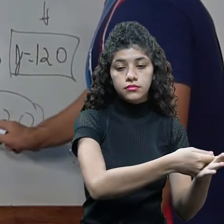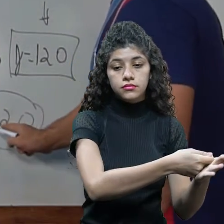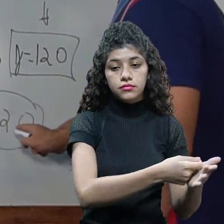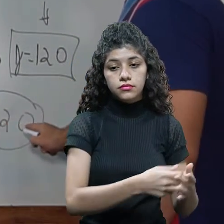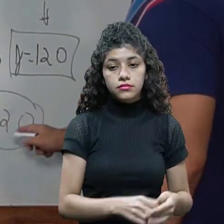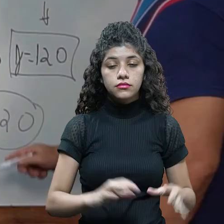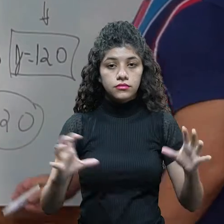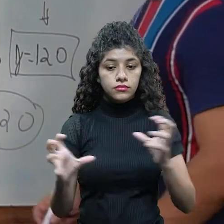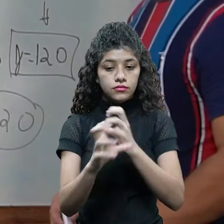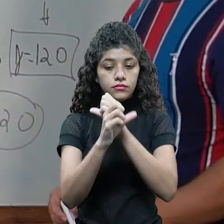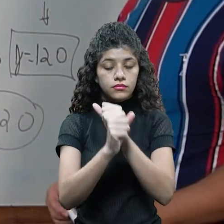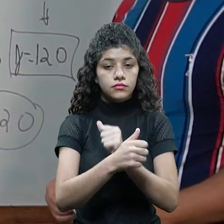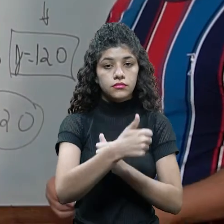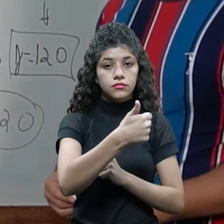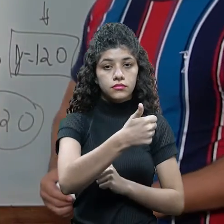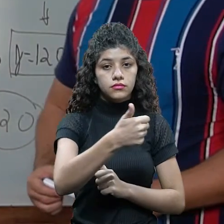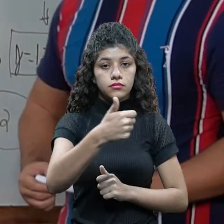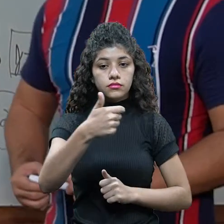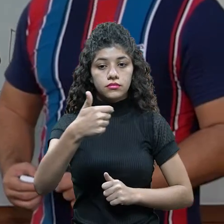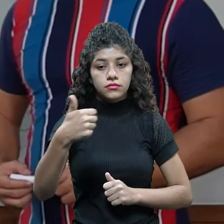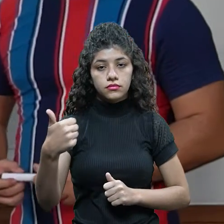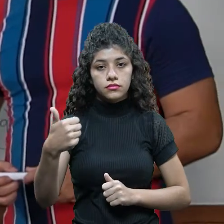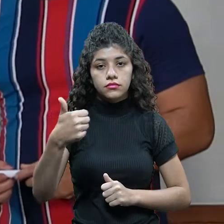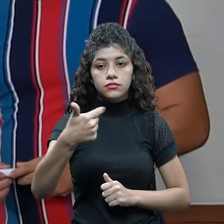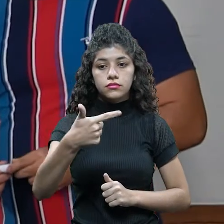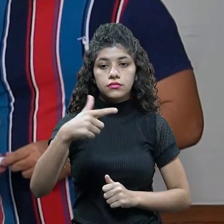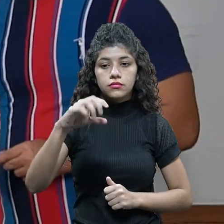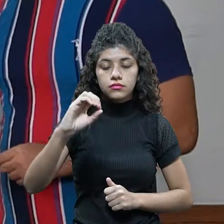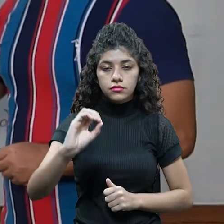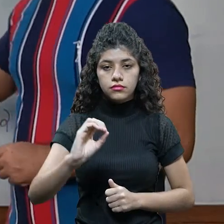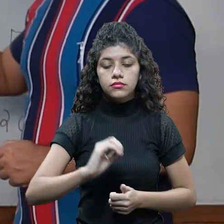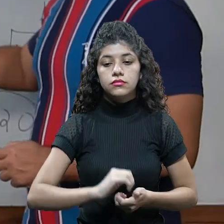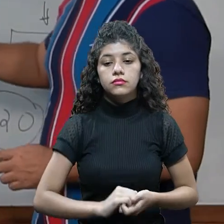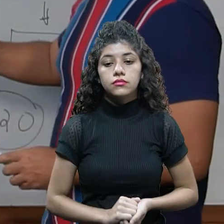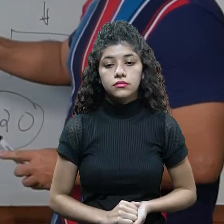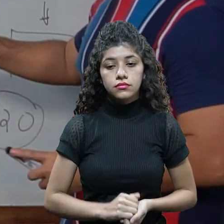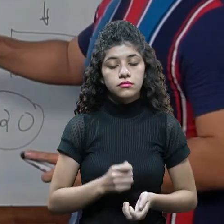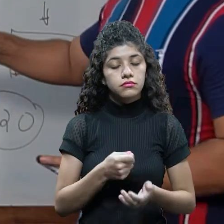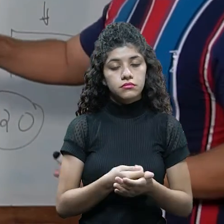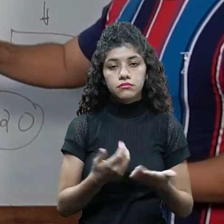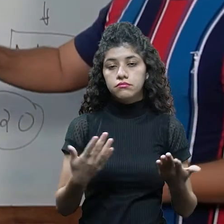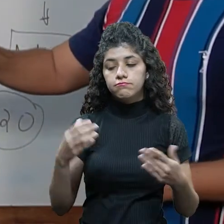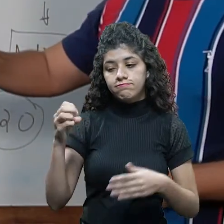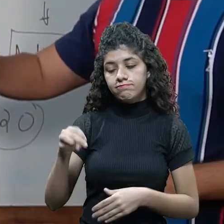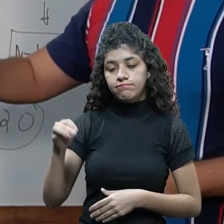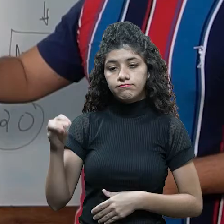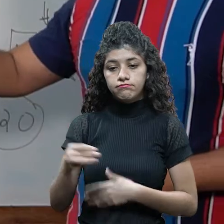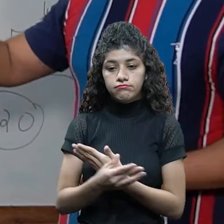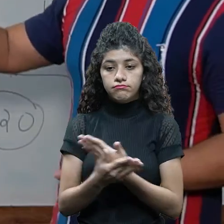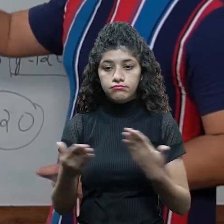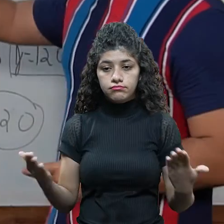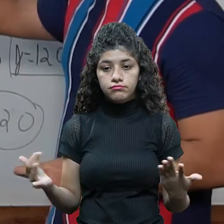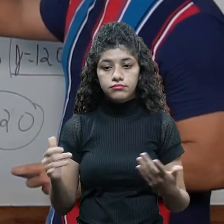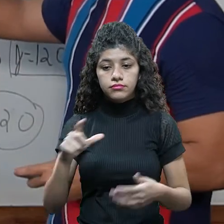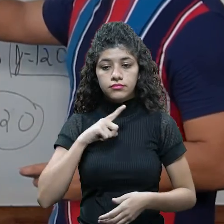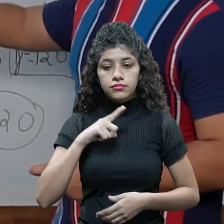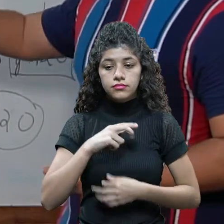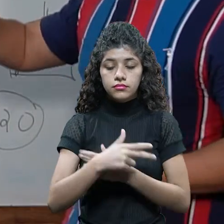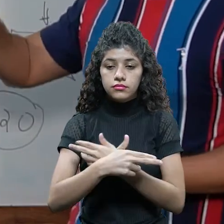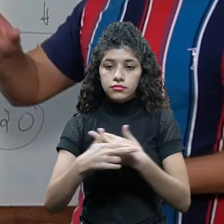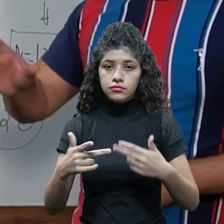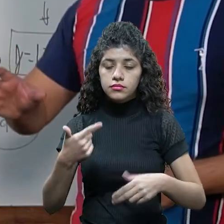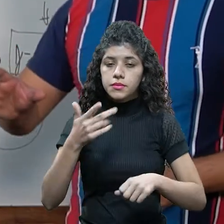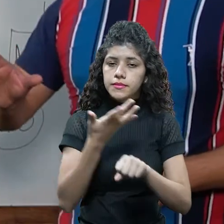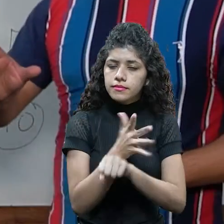No final eu paguei quanto? 1.120. Né? Então a matemática é isso aqui, ó. Né? Peguem outros